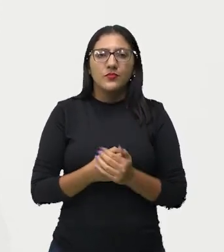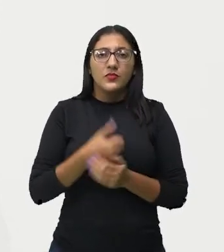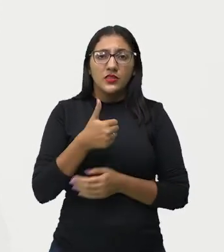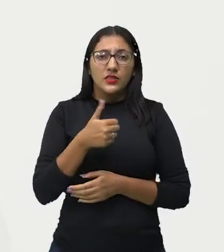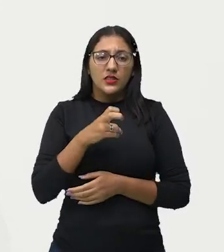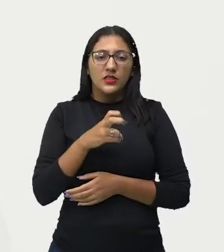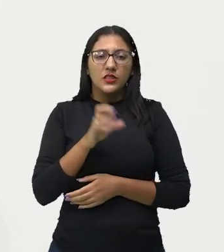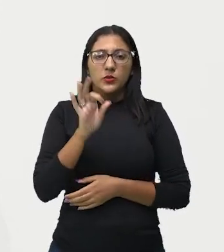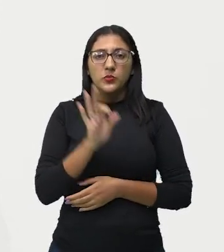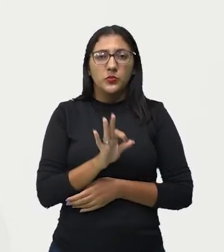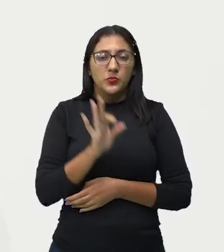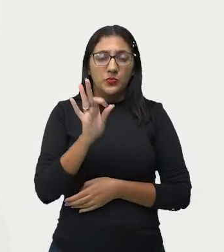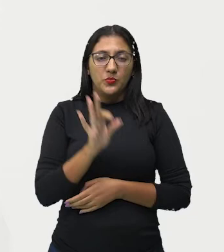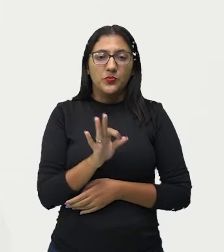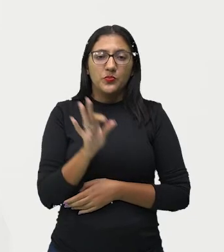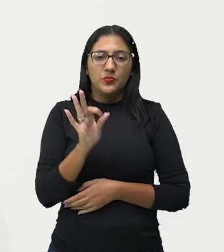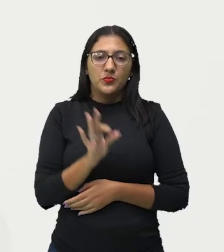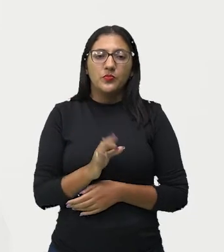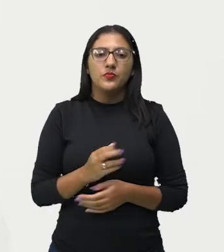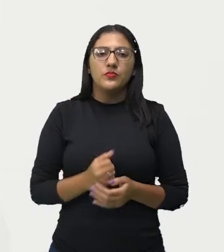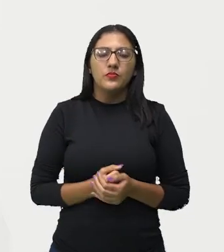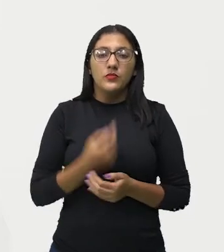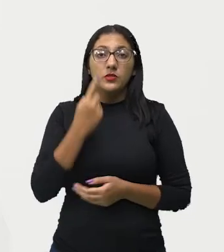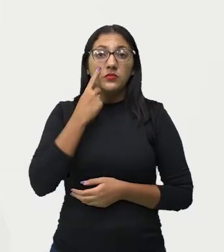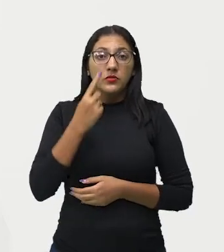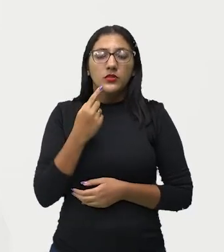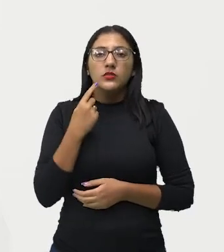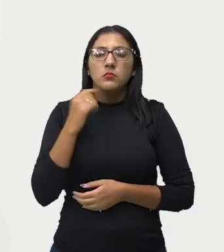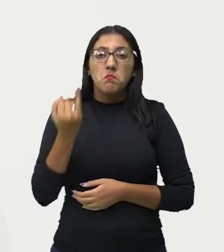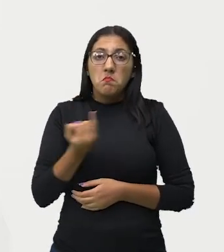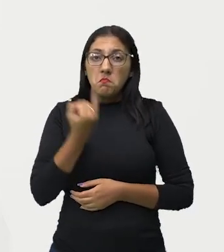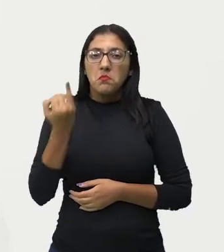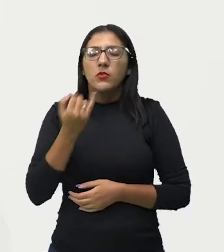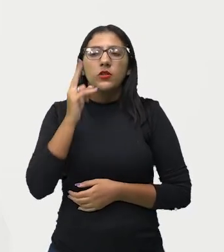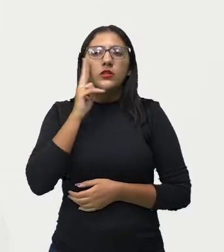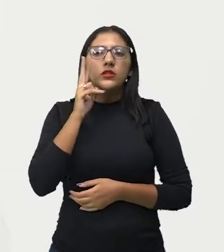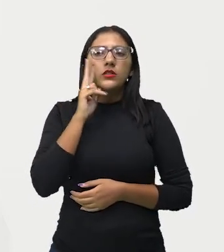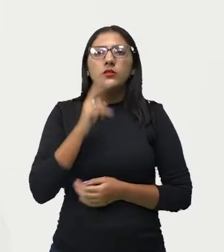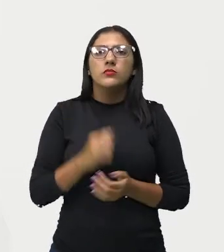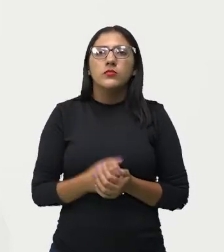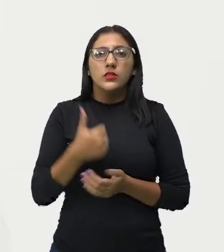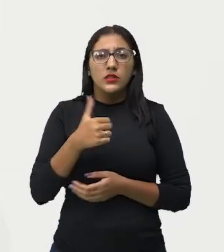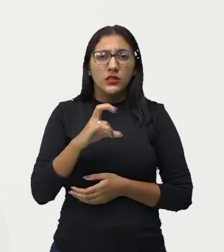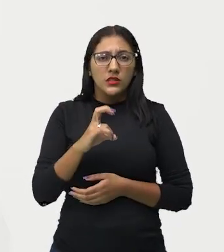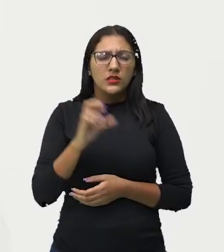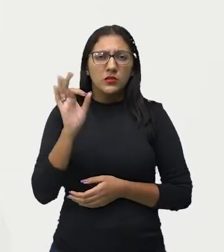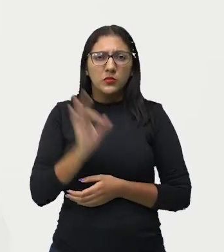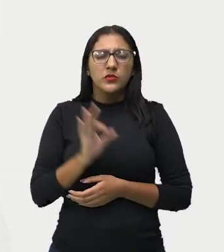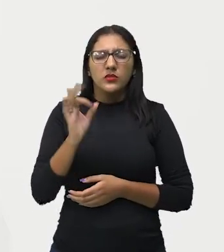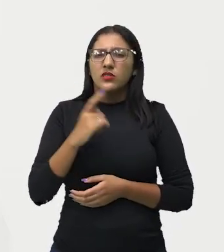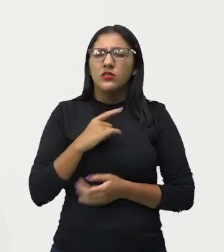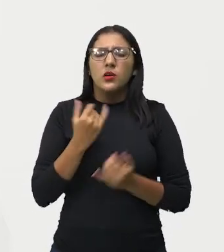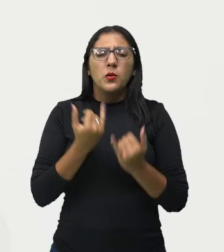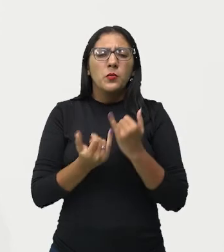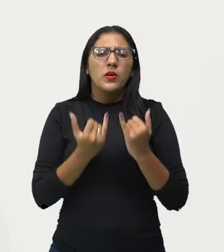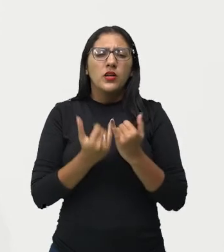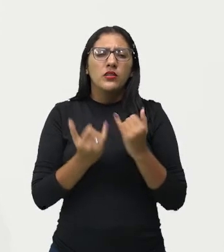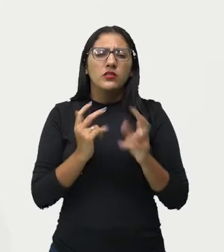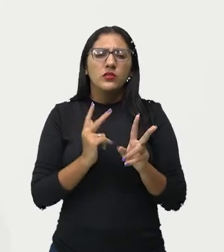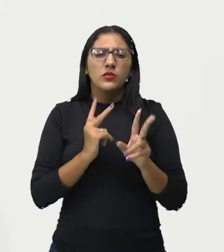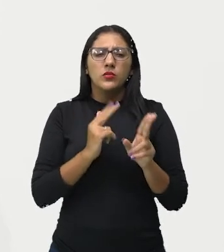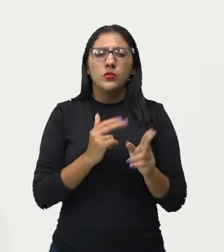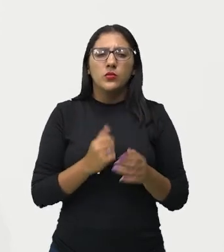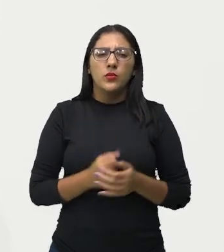15%. E aí, pessoal, é importante tu lembrar, ó, 15% é a mesma coisa que a gente